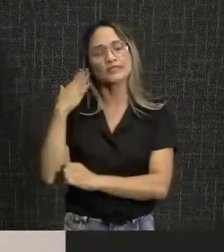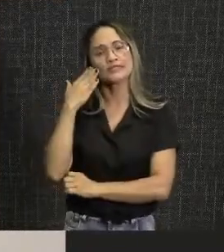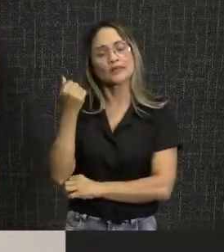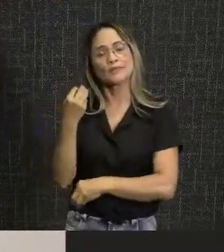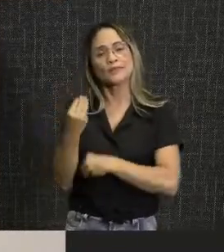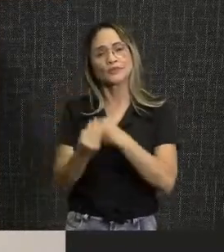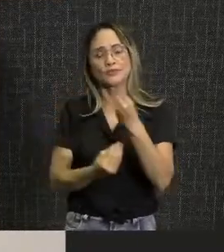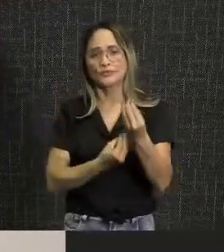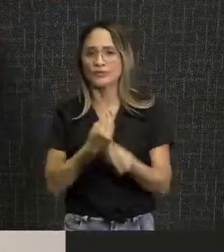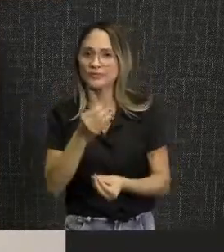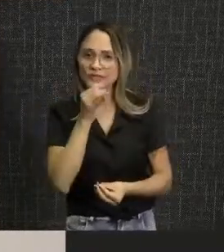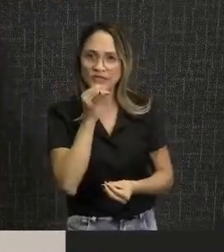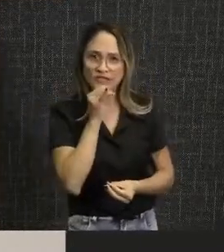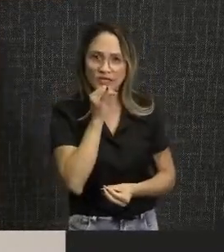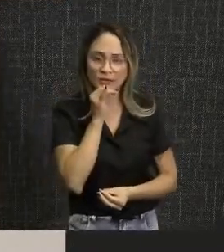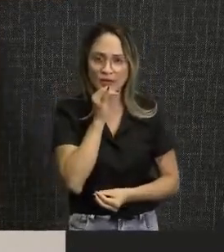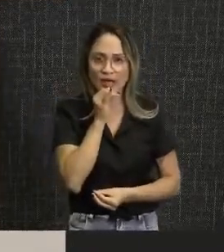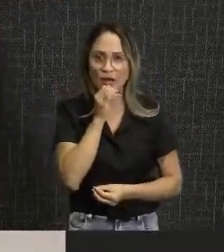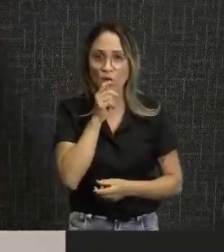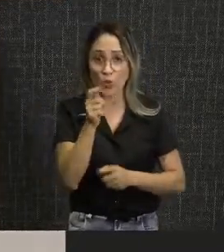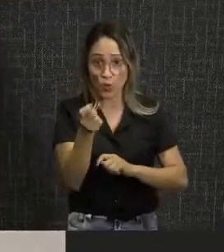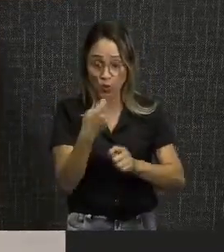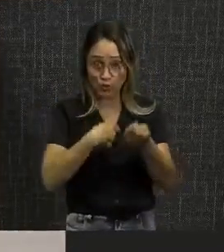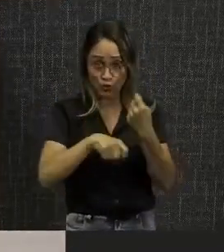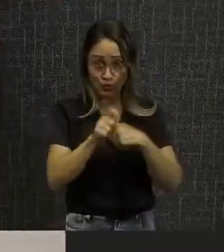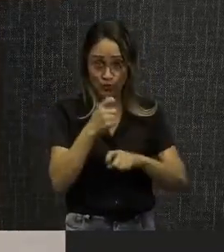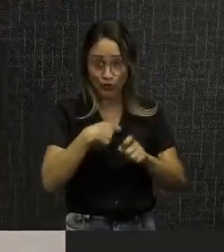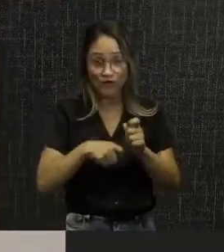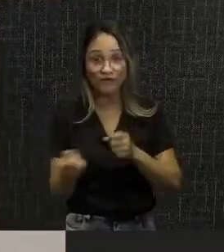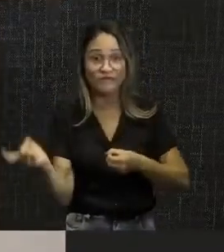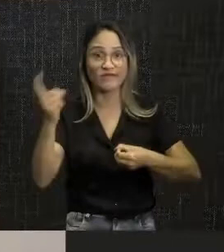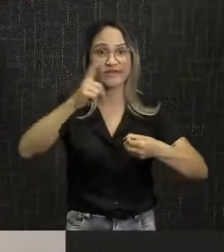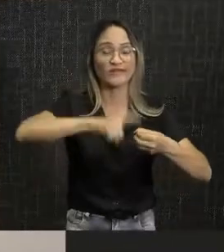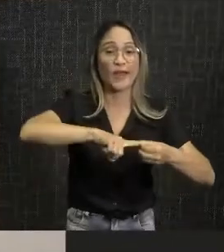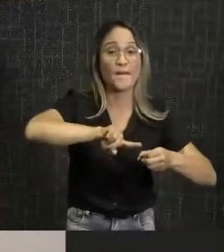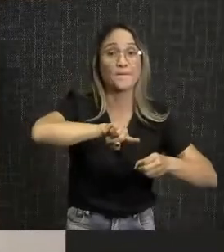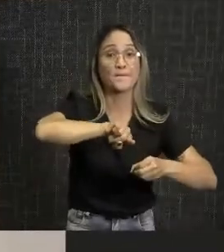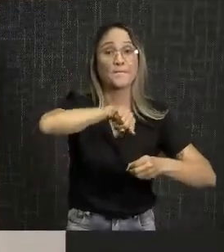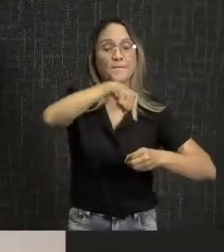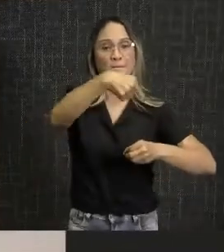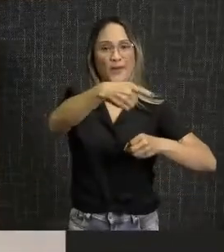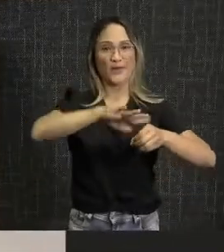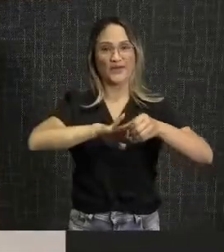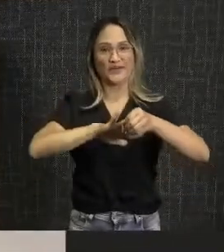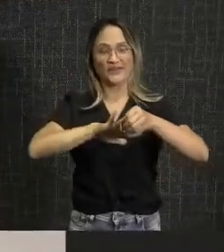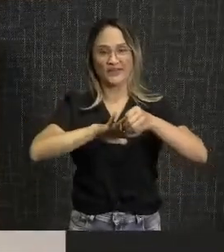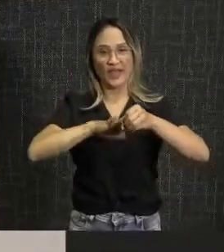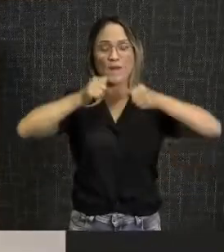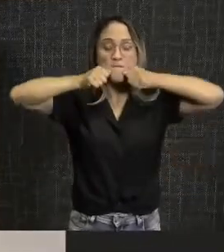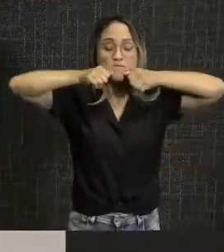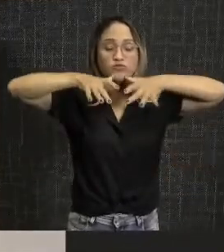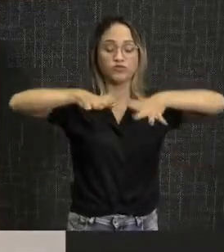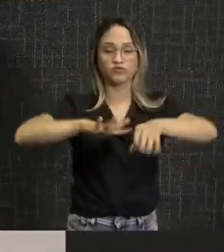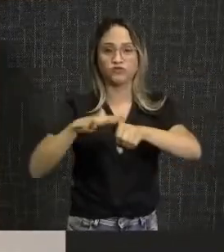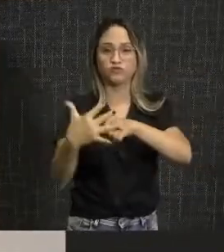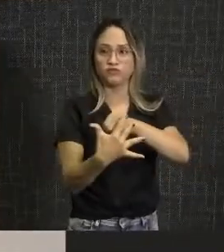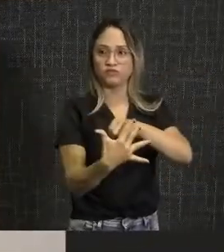o consumidor vai voltar pós-pandemia. Será que a pandemia foi e ele ficar